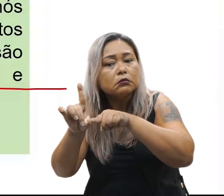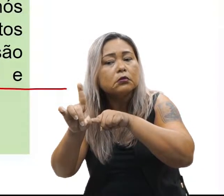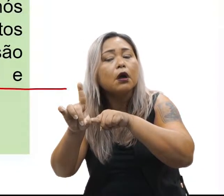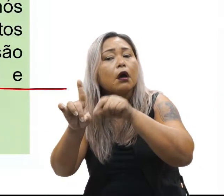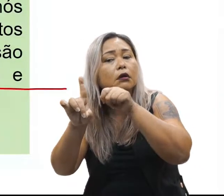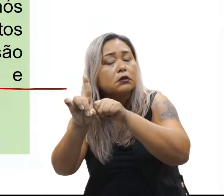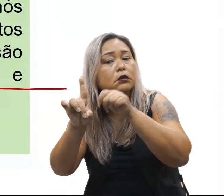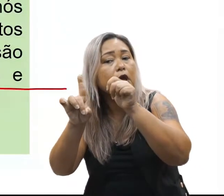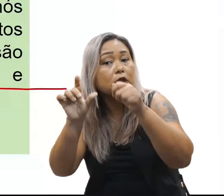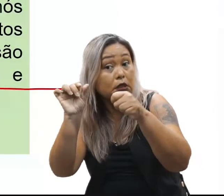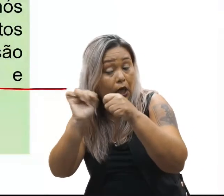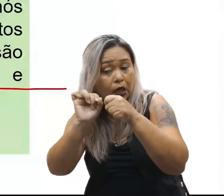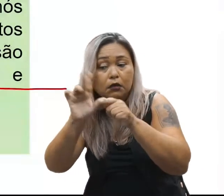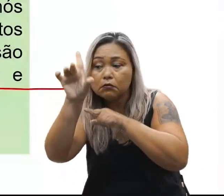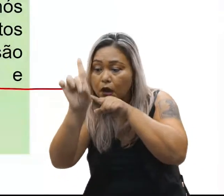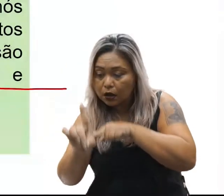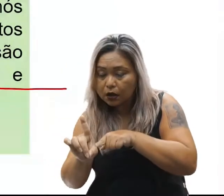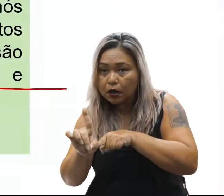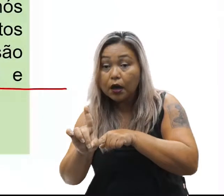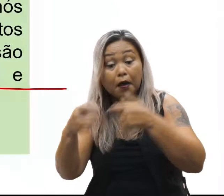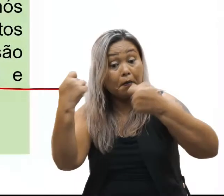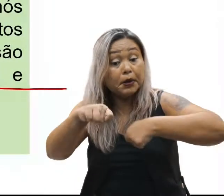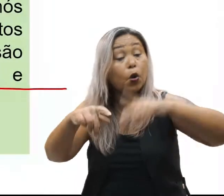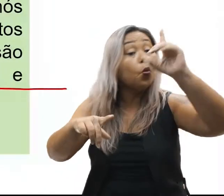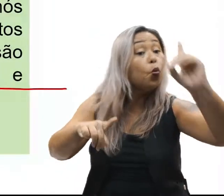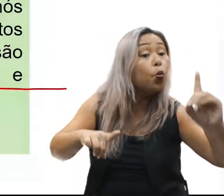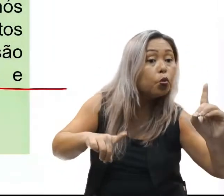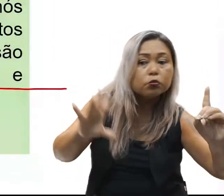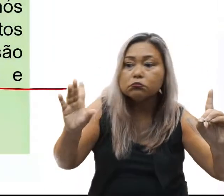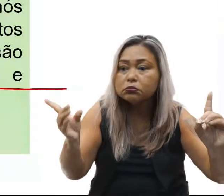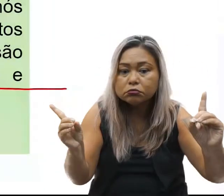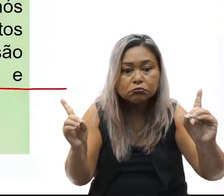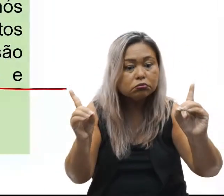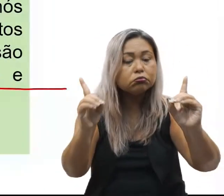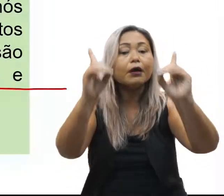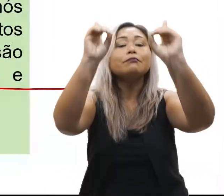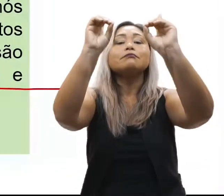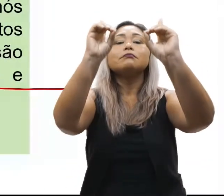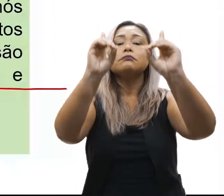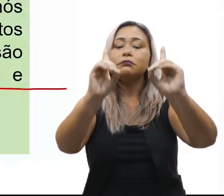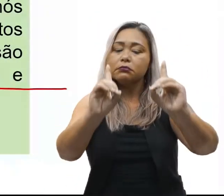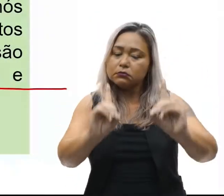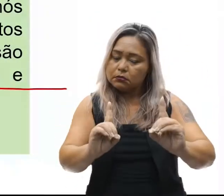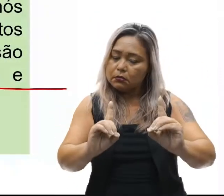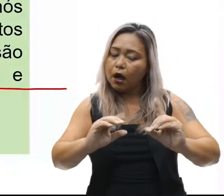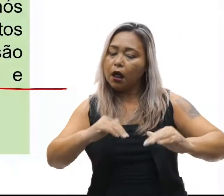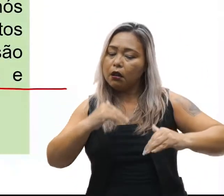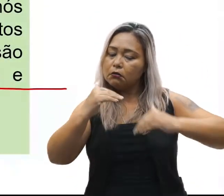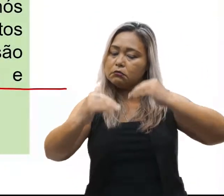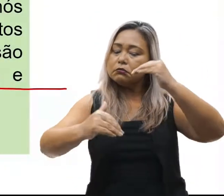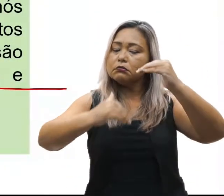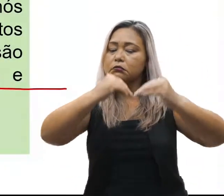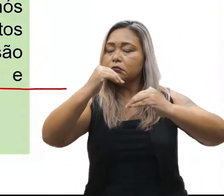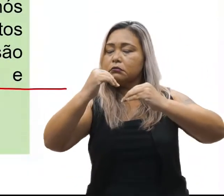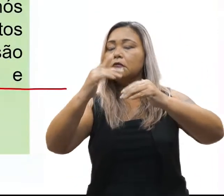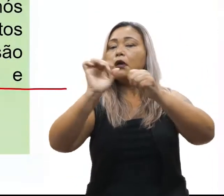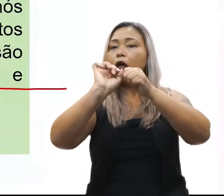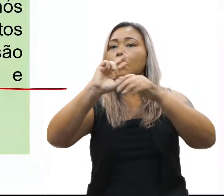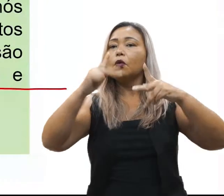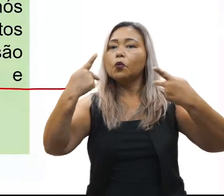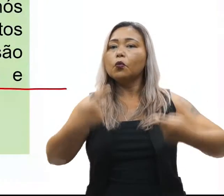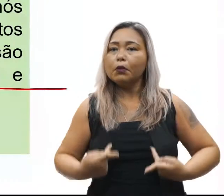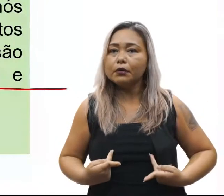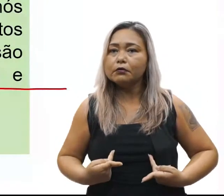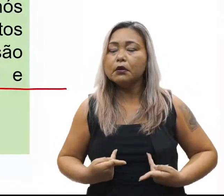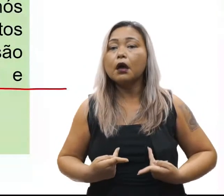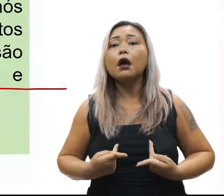passível de existir, há a necessidade de outros direitos para que se tenha uma plenitude de desenvolvimento humano. E também não podemos